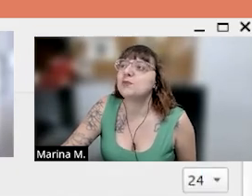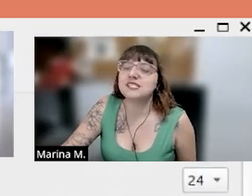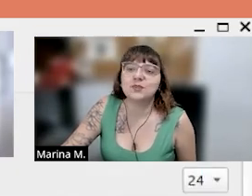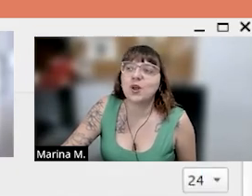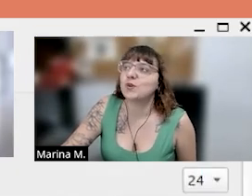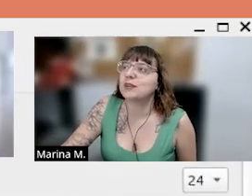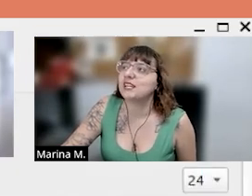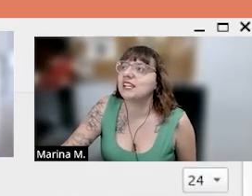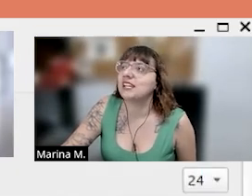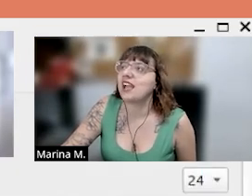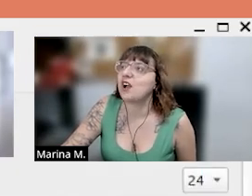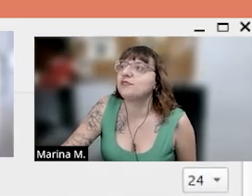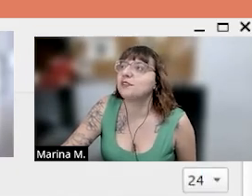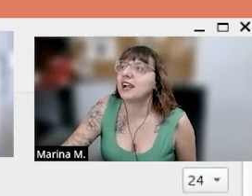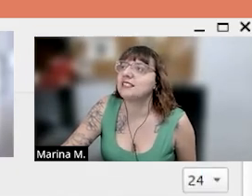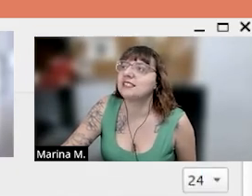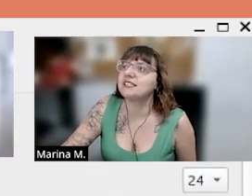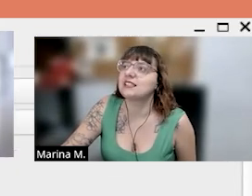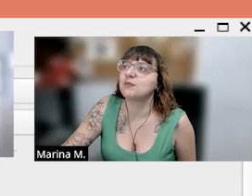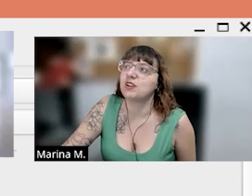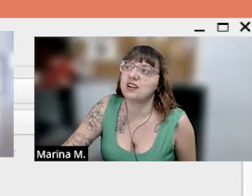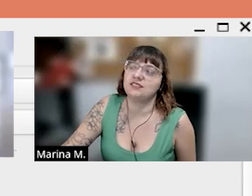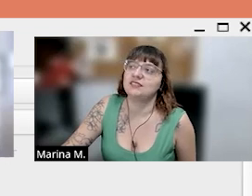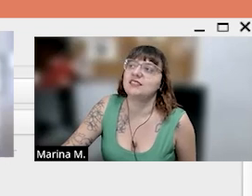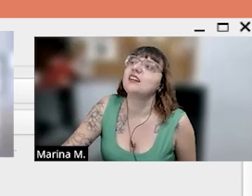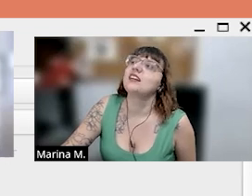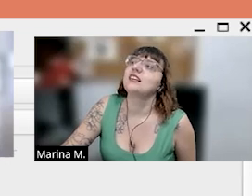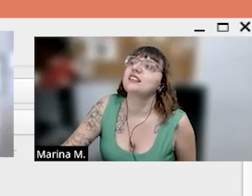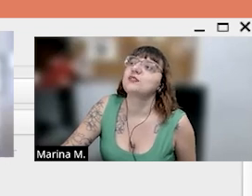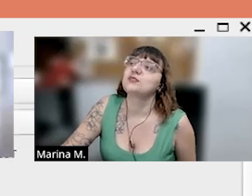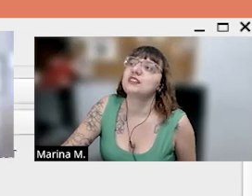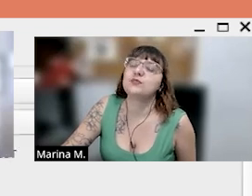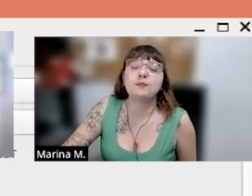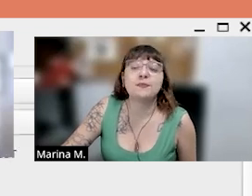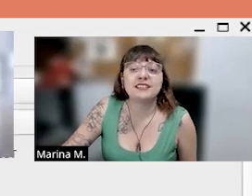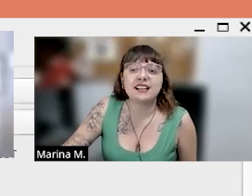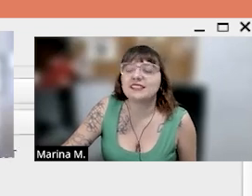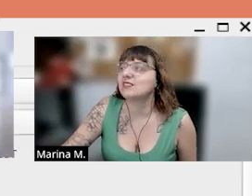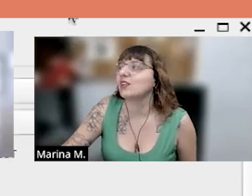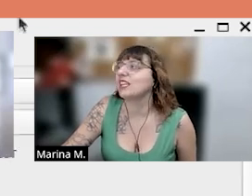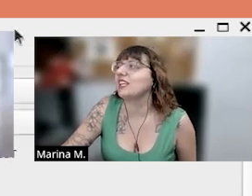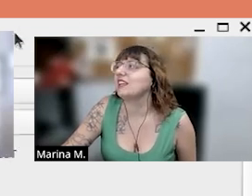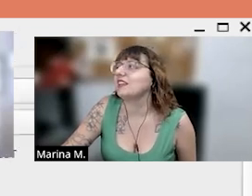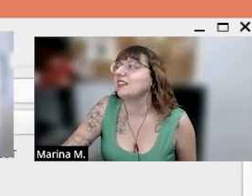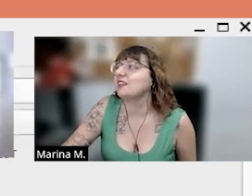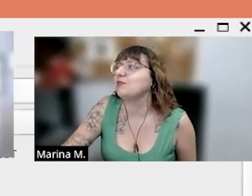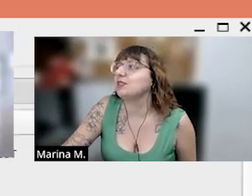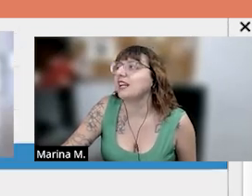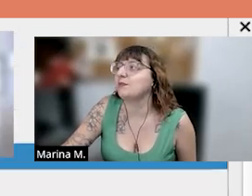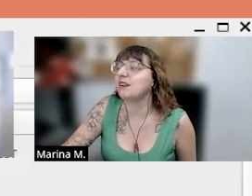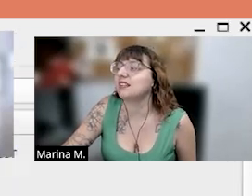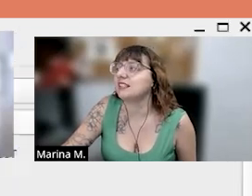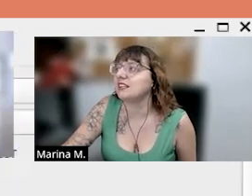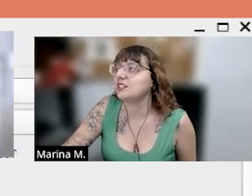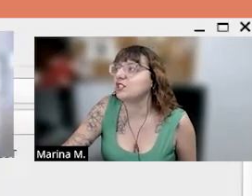primeira opção, logo que abrir aqui, é Override System Local. Então, eu vou apertar isso daqui e vou mudar